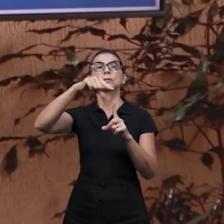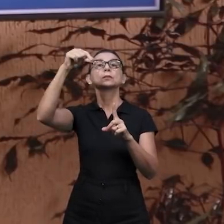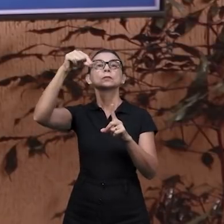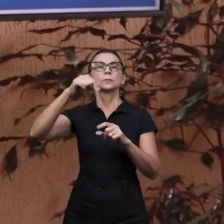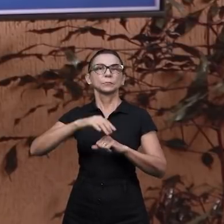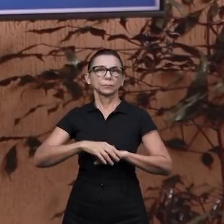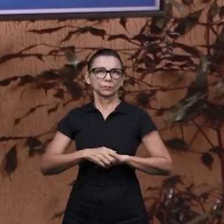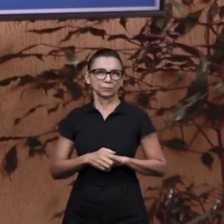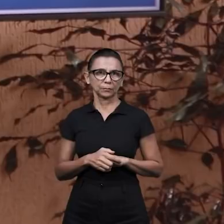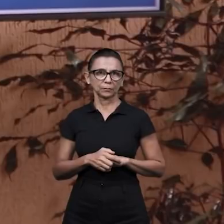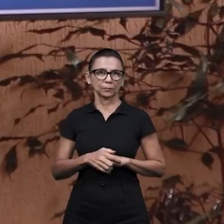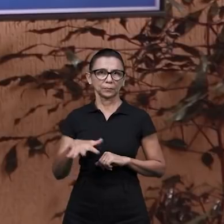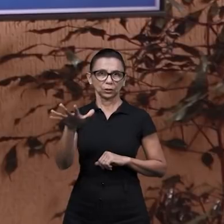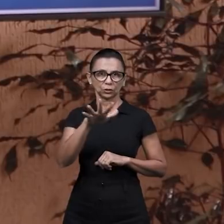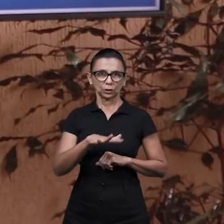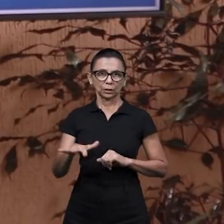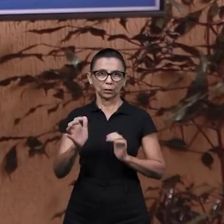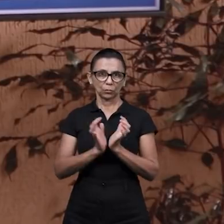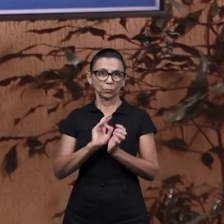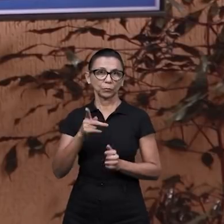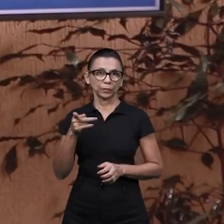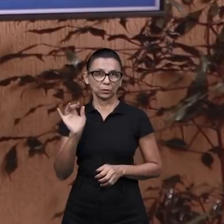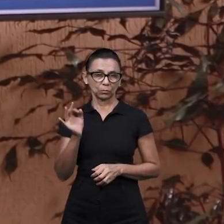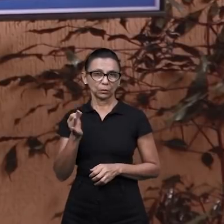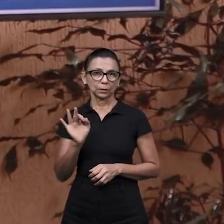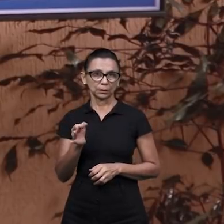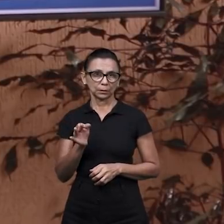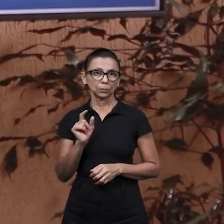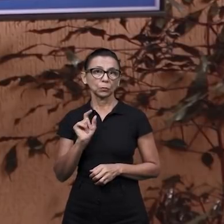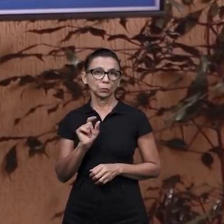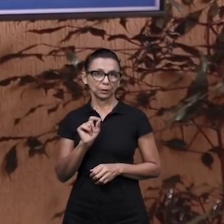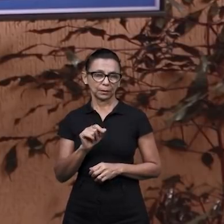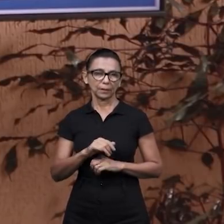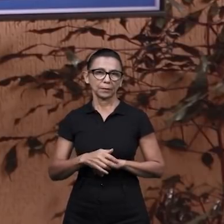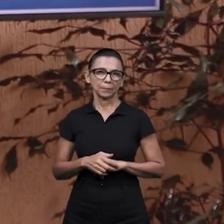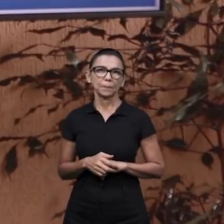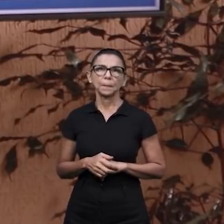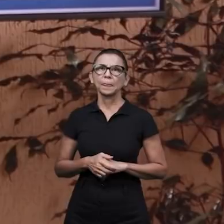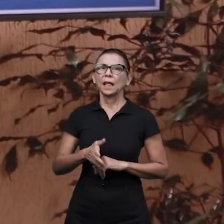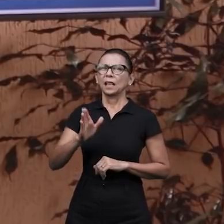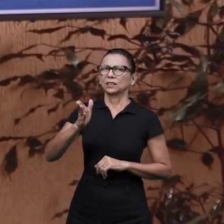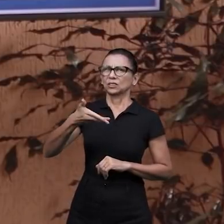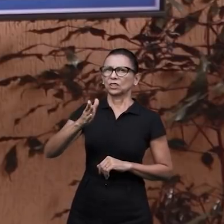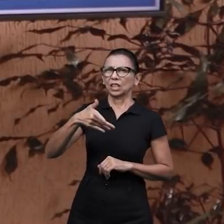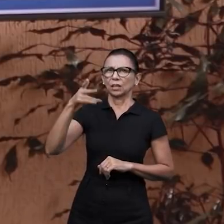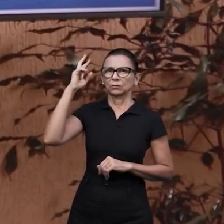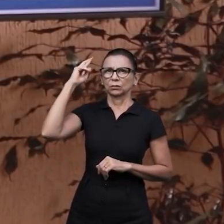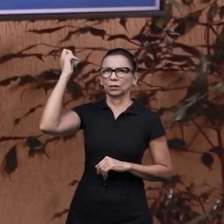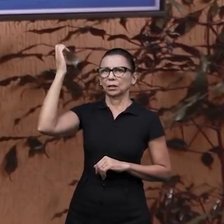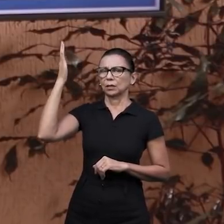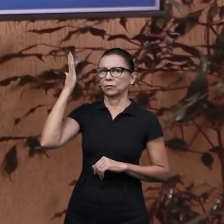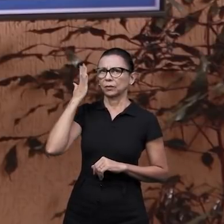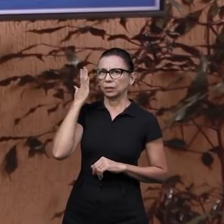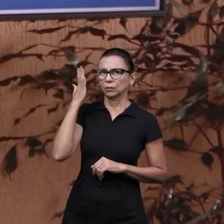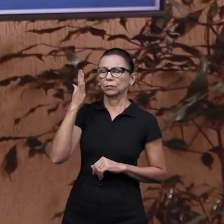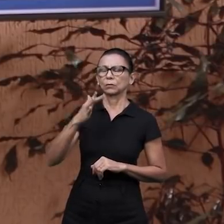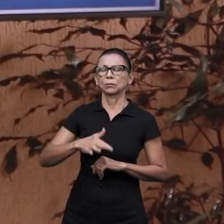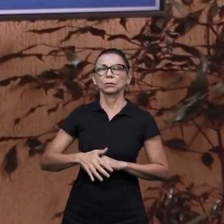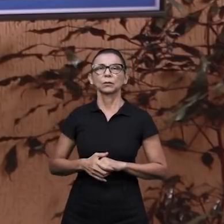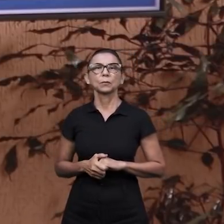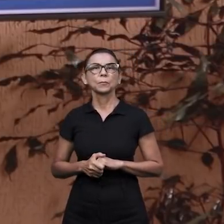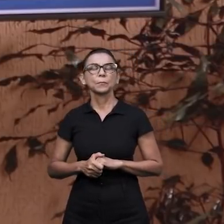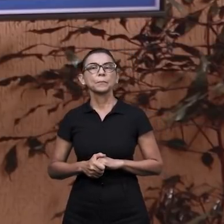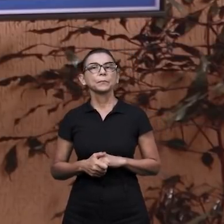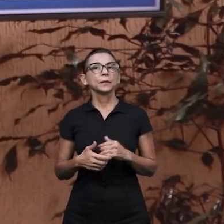professora do grupo geral de professores. Então, essas orientações, elas já existem, né? Existe a orientação para o ensino